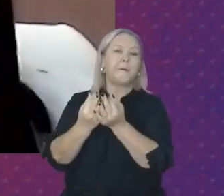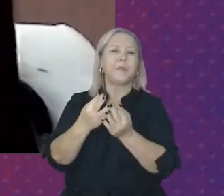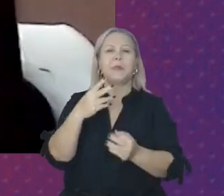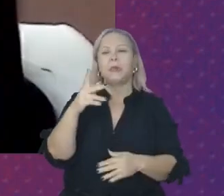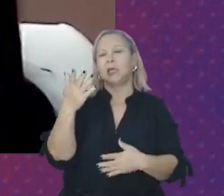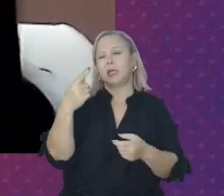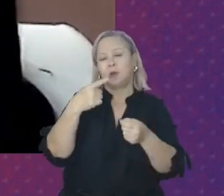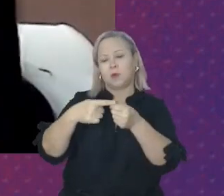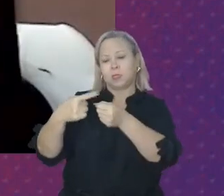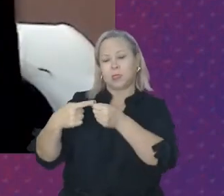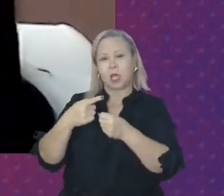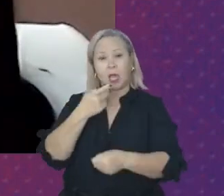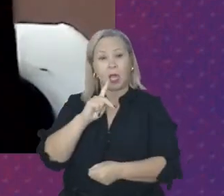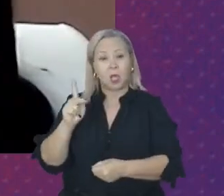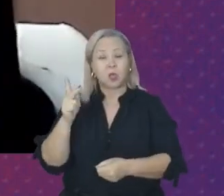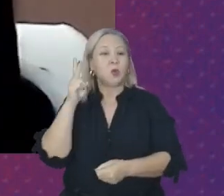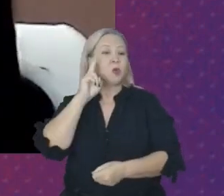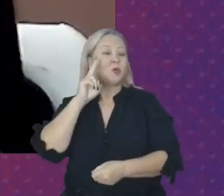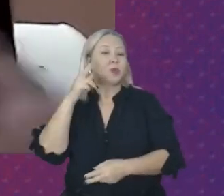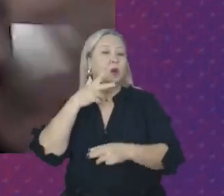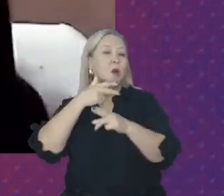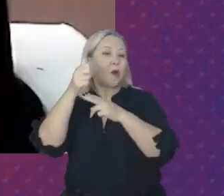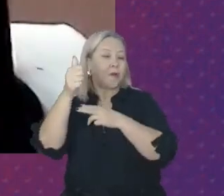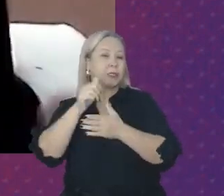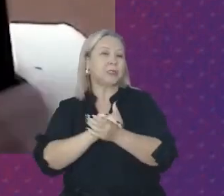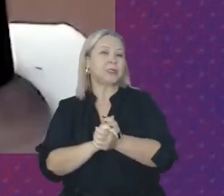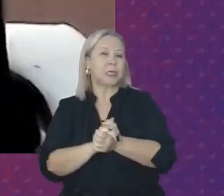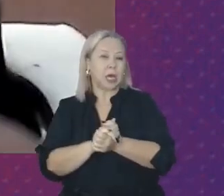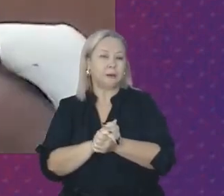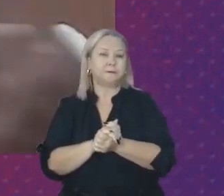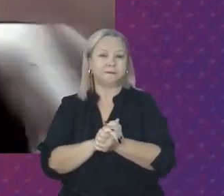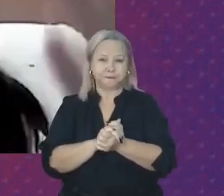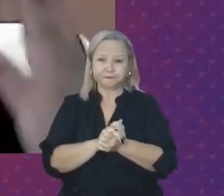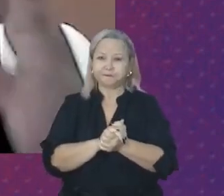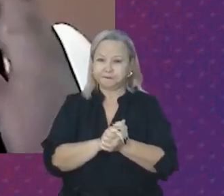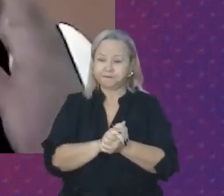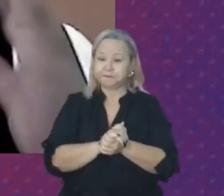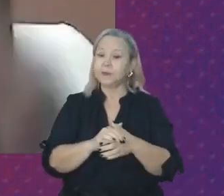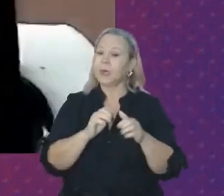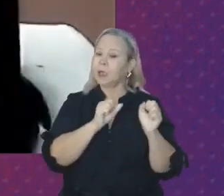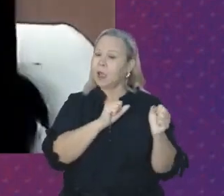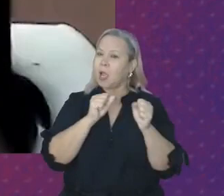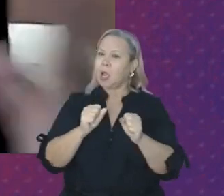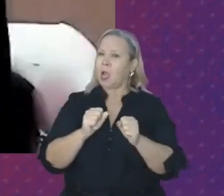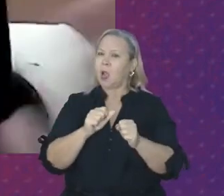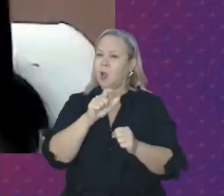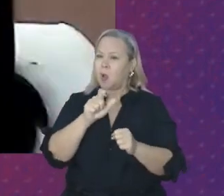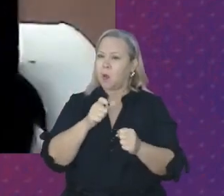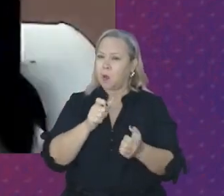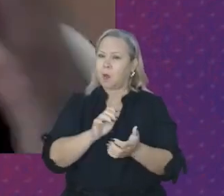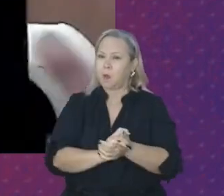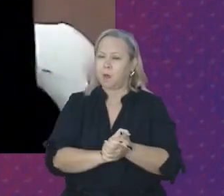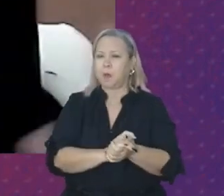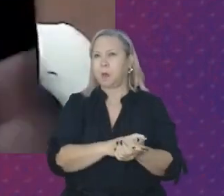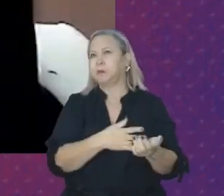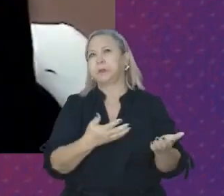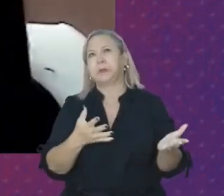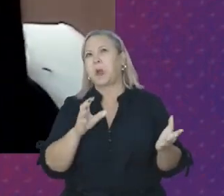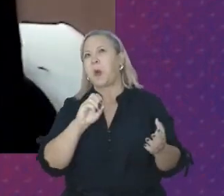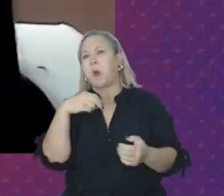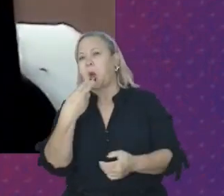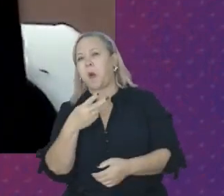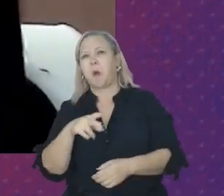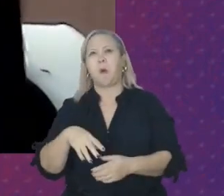tua história de superação, enfim, tuas superações pessoais. Isso pode ser, enfim, passar no